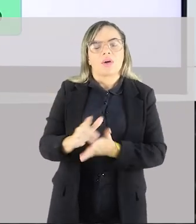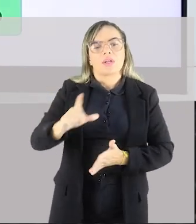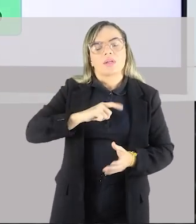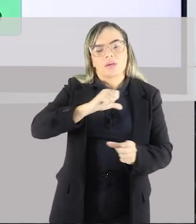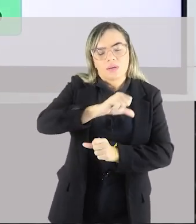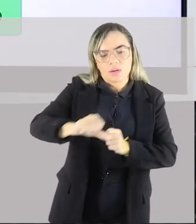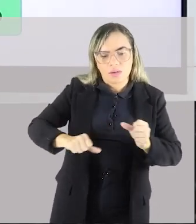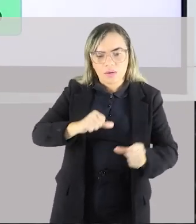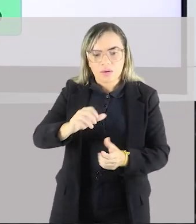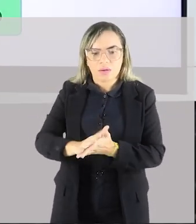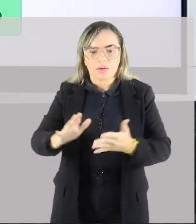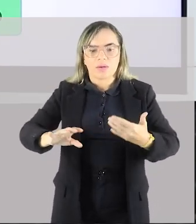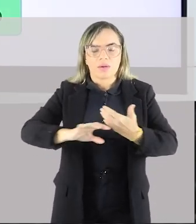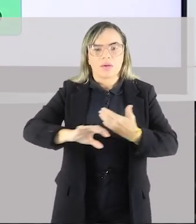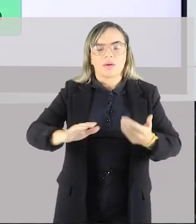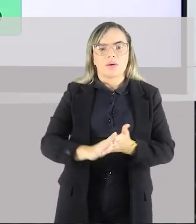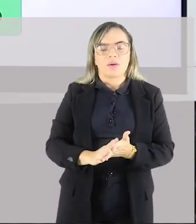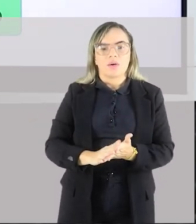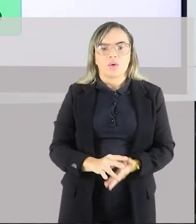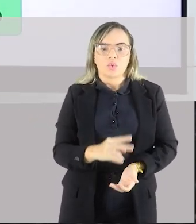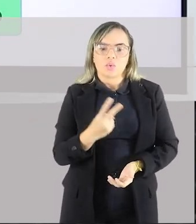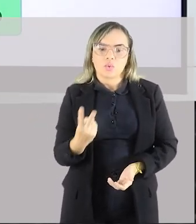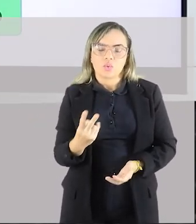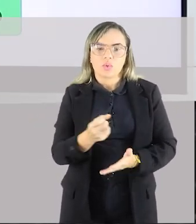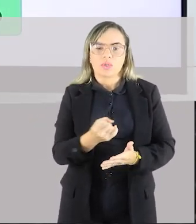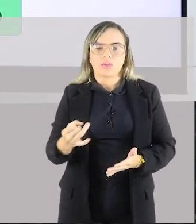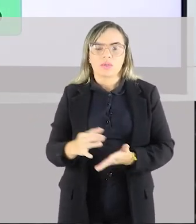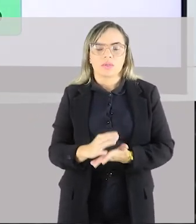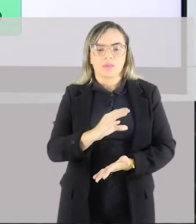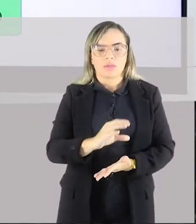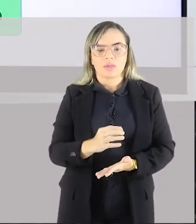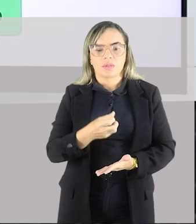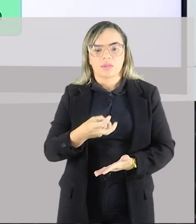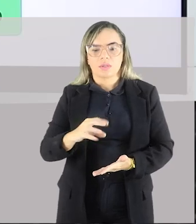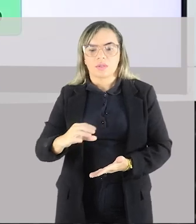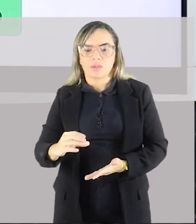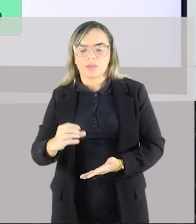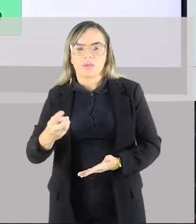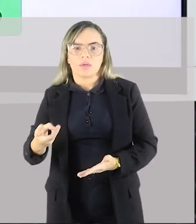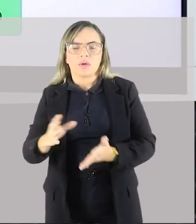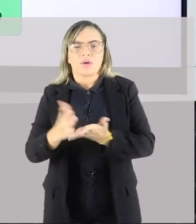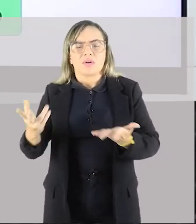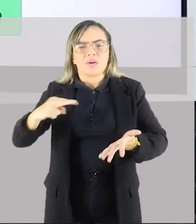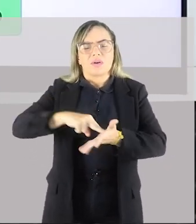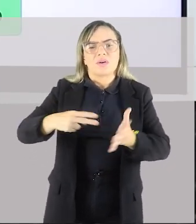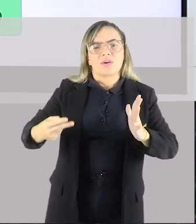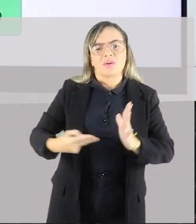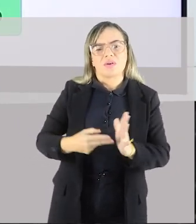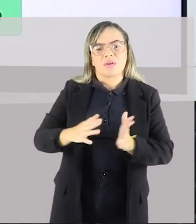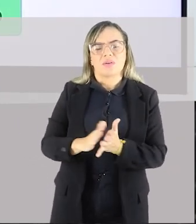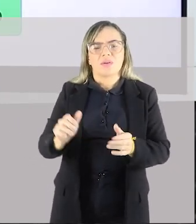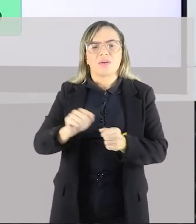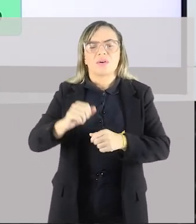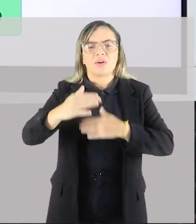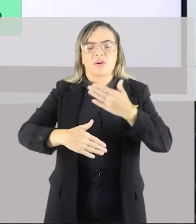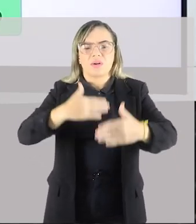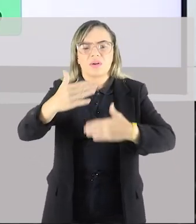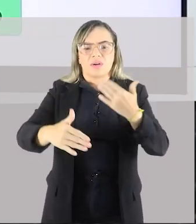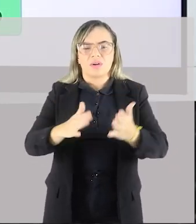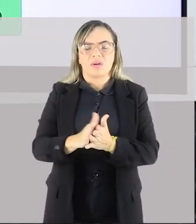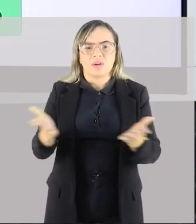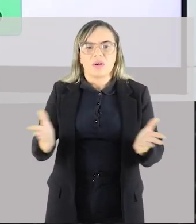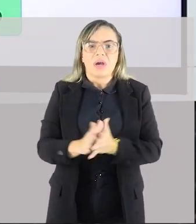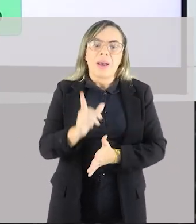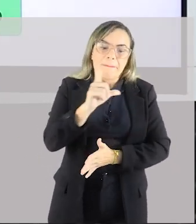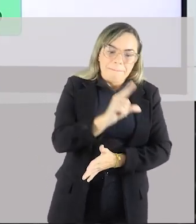gente não perdeu carbono, qual foi o sentido, né, de fazer então esse processo? O sentido é que agora a gente tem 2